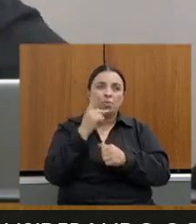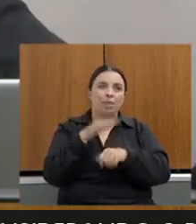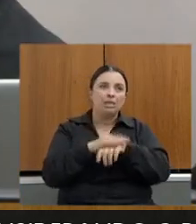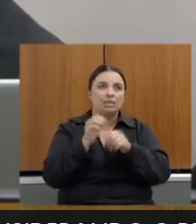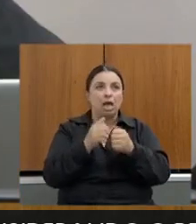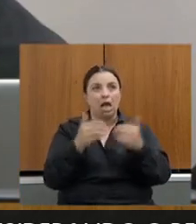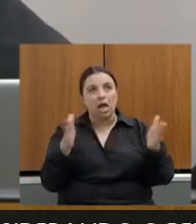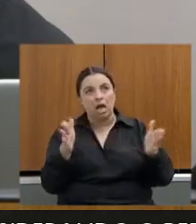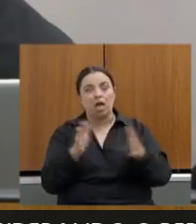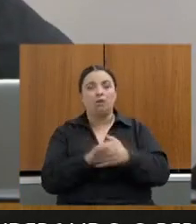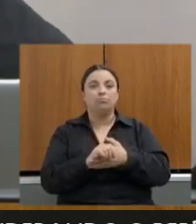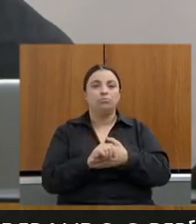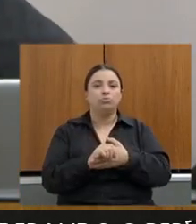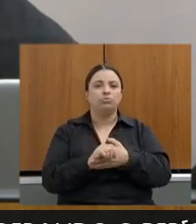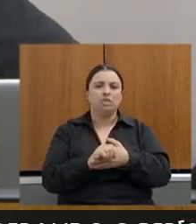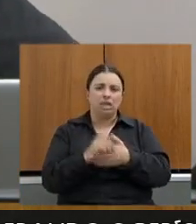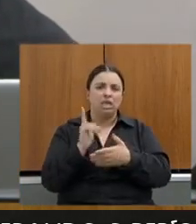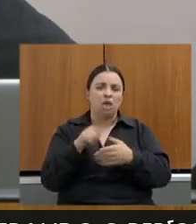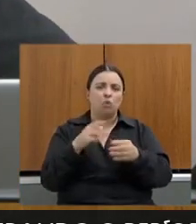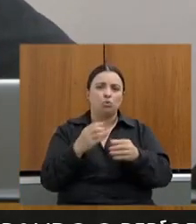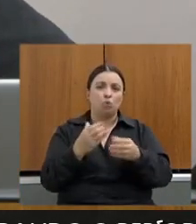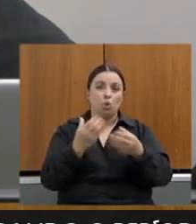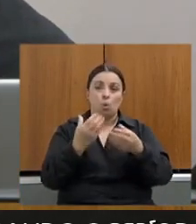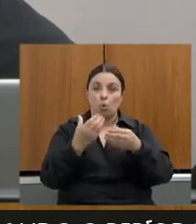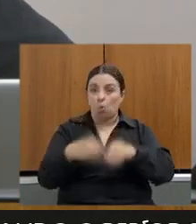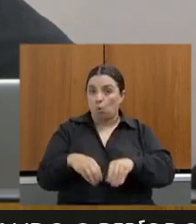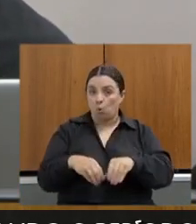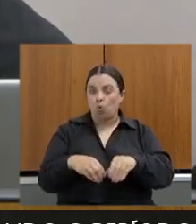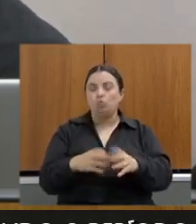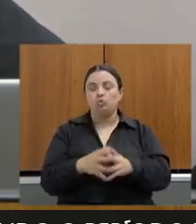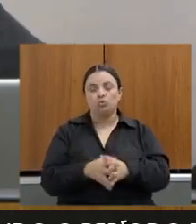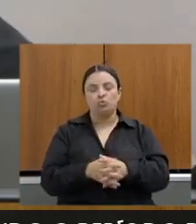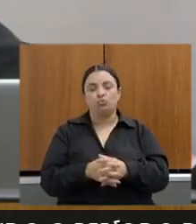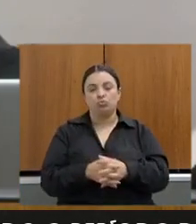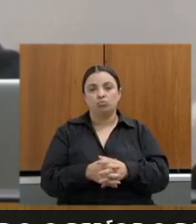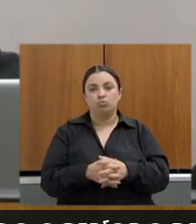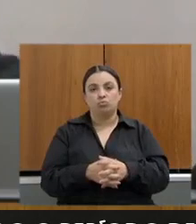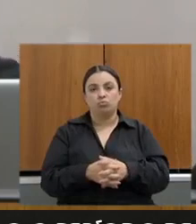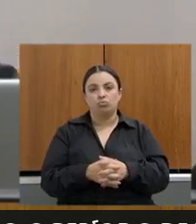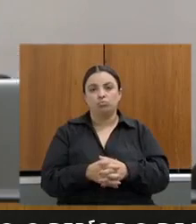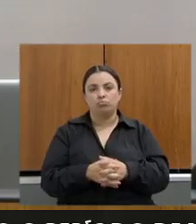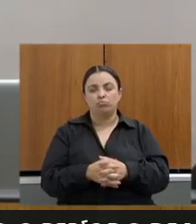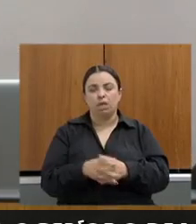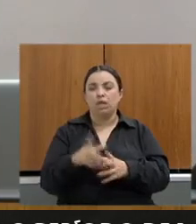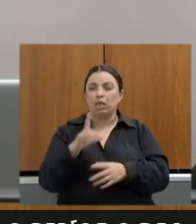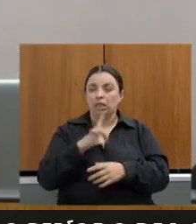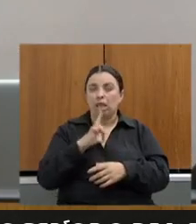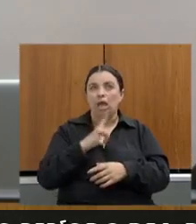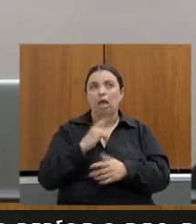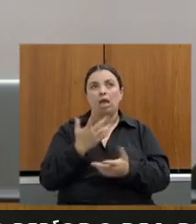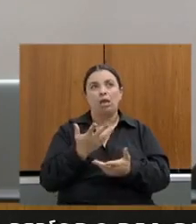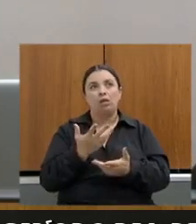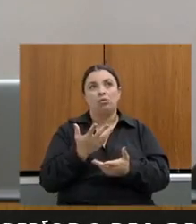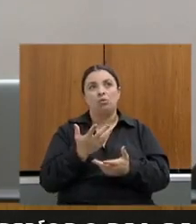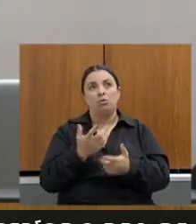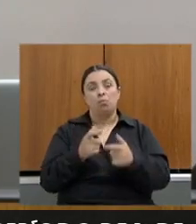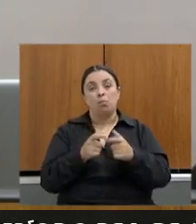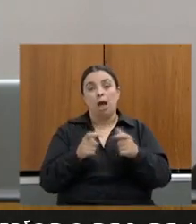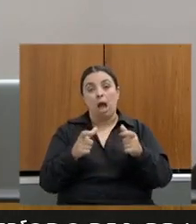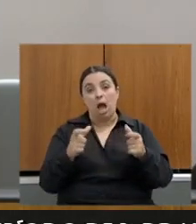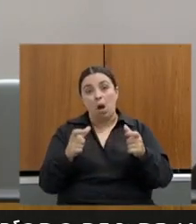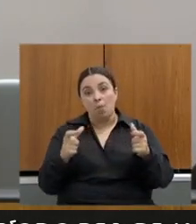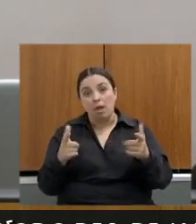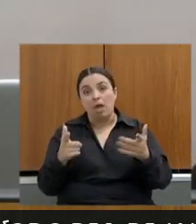para a questão dos concursos nós temos aí é a evolução do quadro